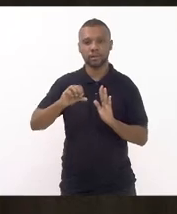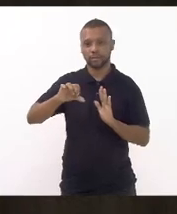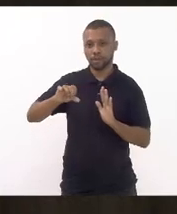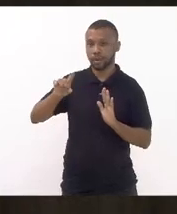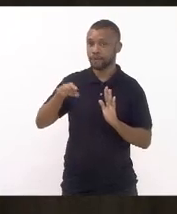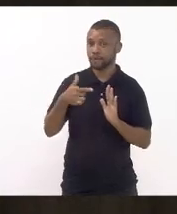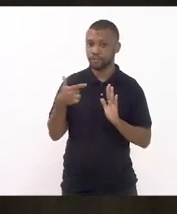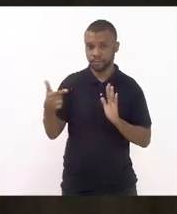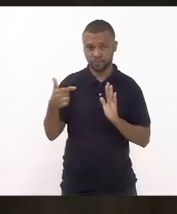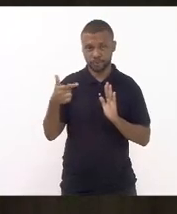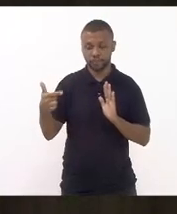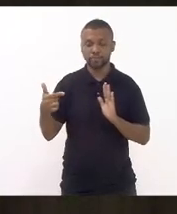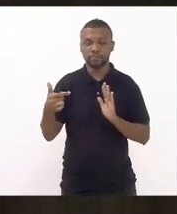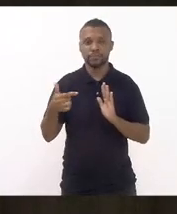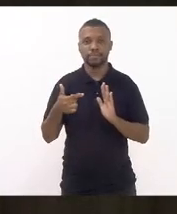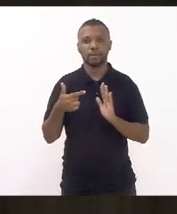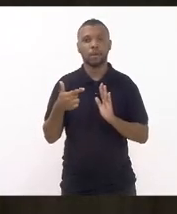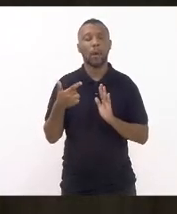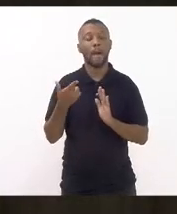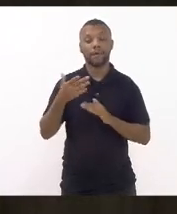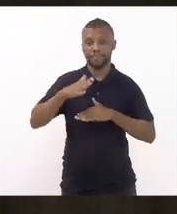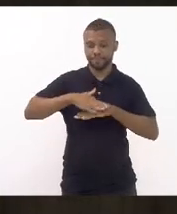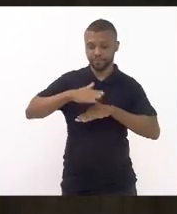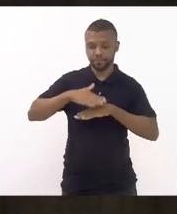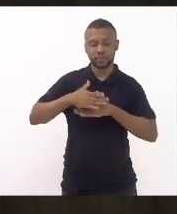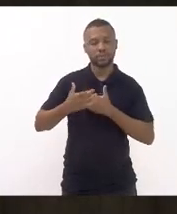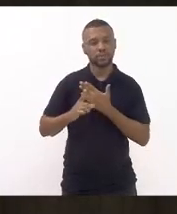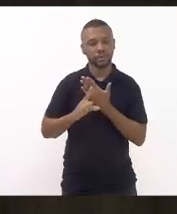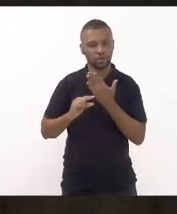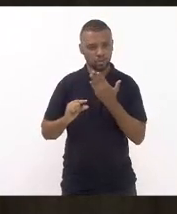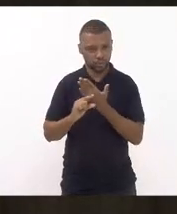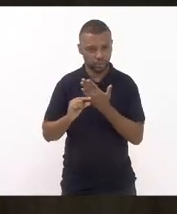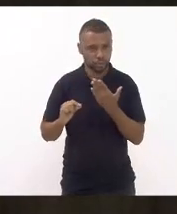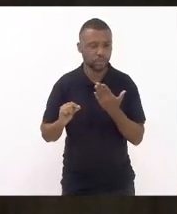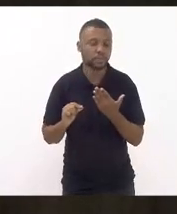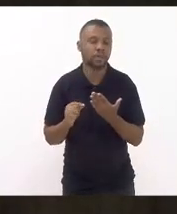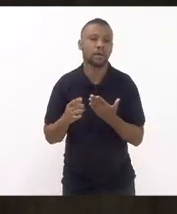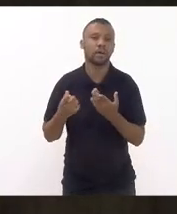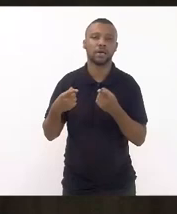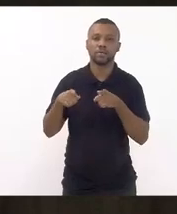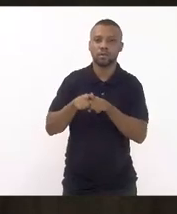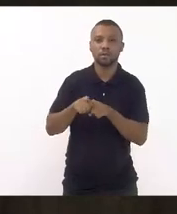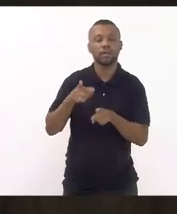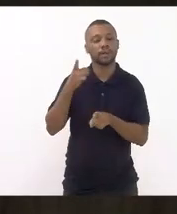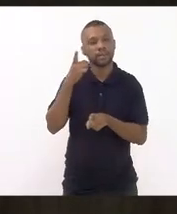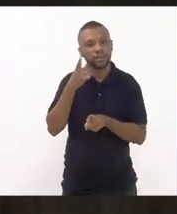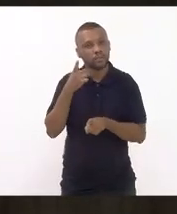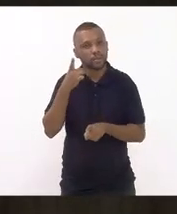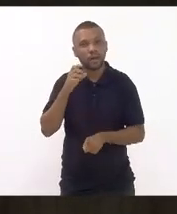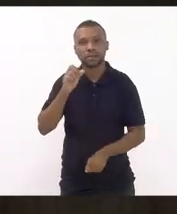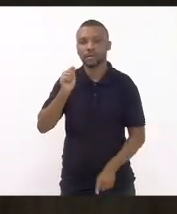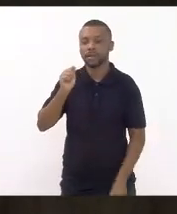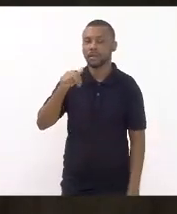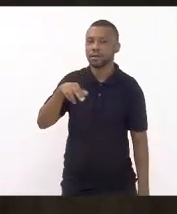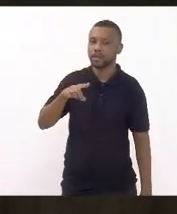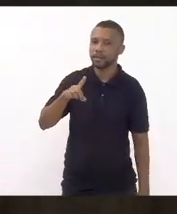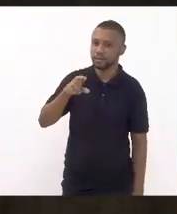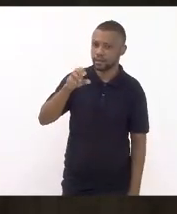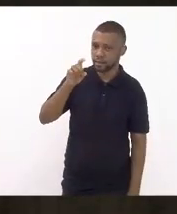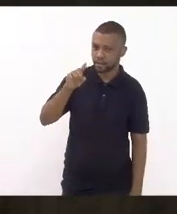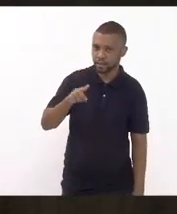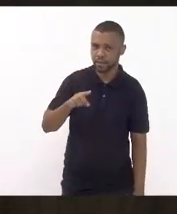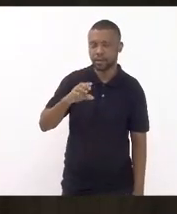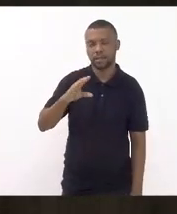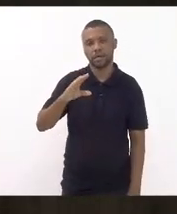22, de minha autoria, do deputado André Siciliano e a deputada